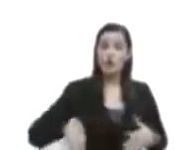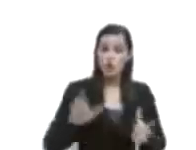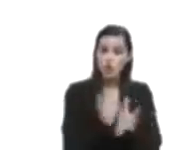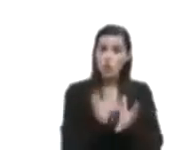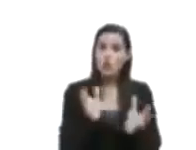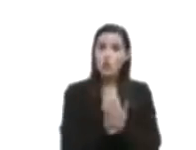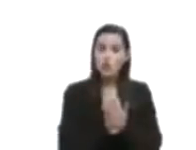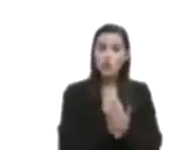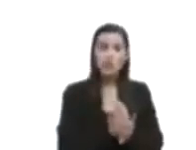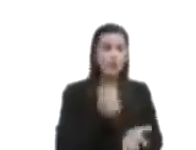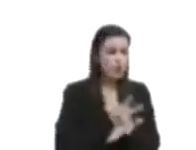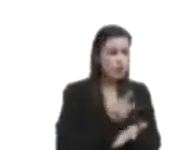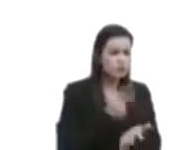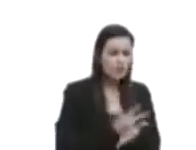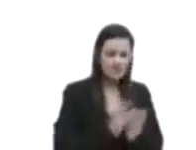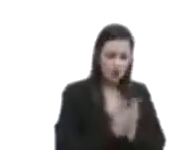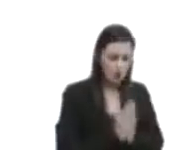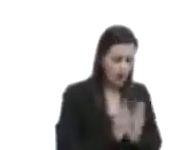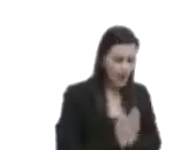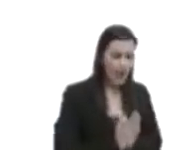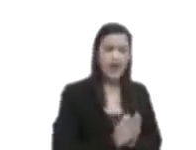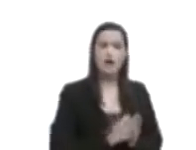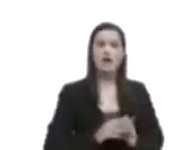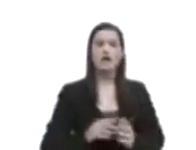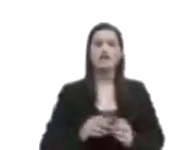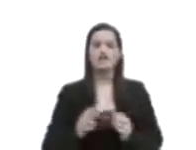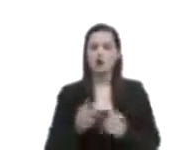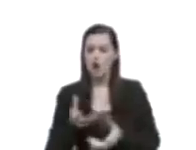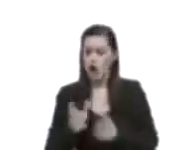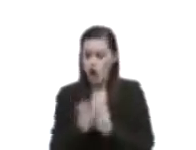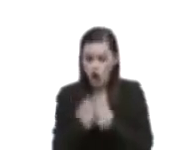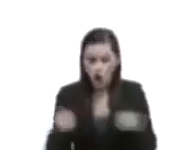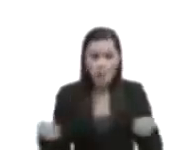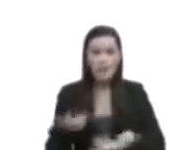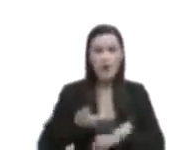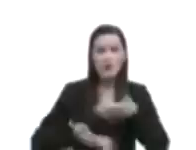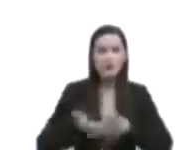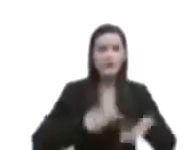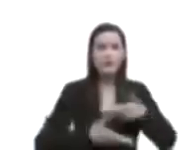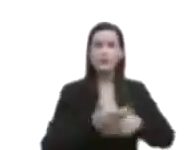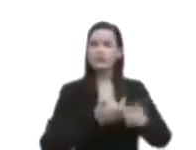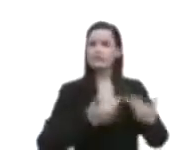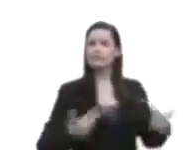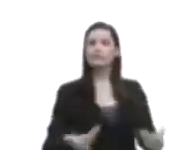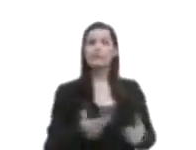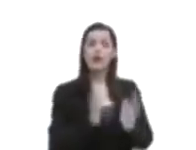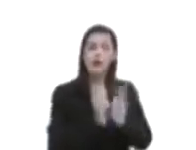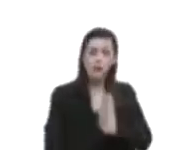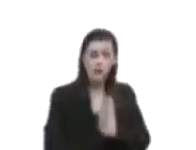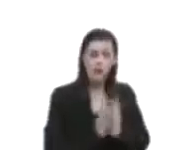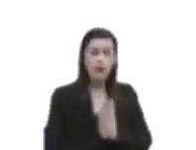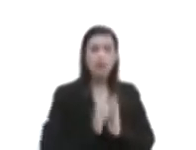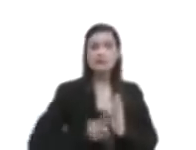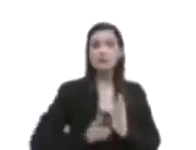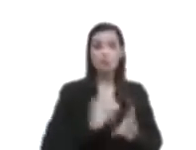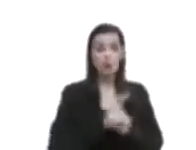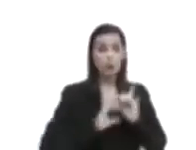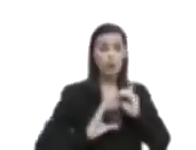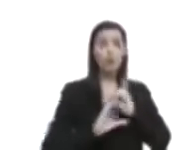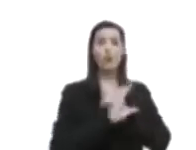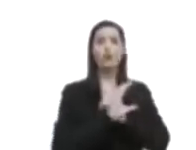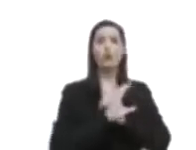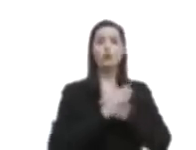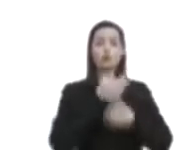comunhão, no partir do pão e na oração. É uma característica dele. O culto público, Salmo